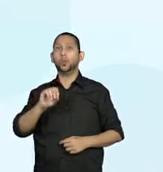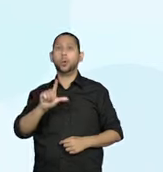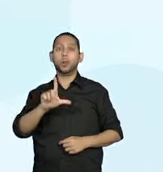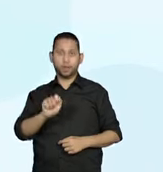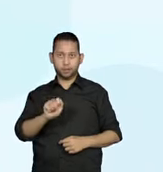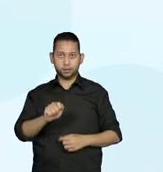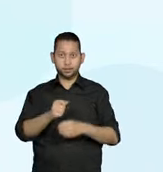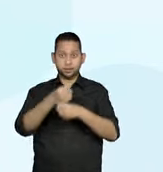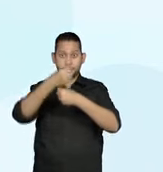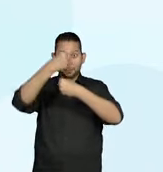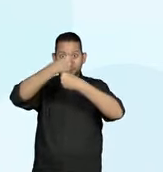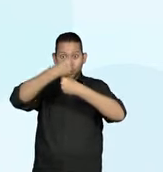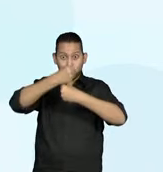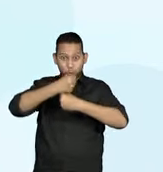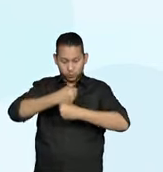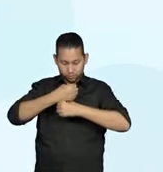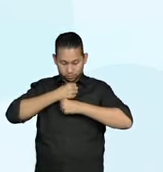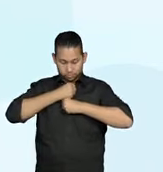lá dentro